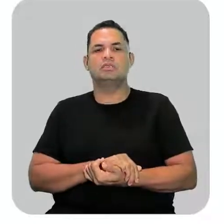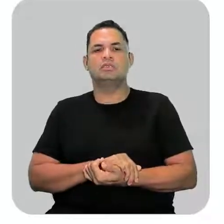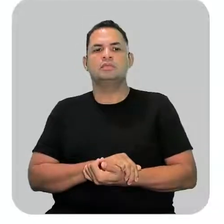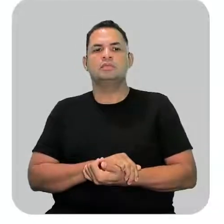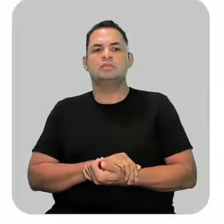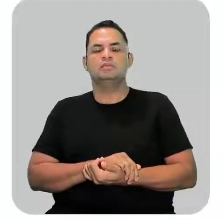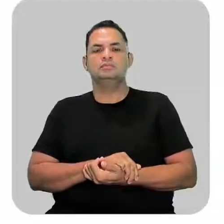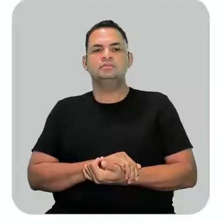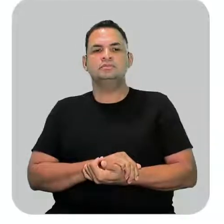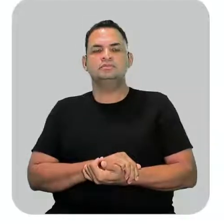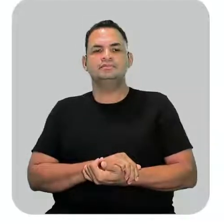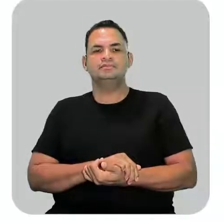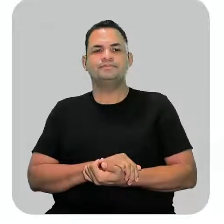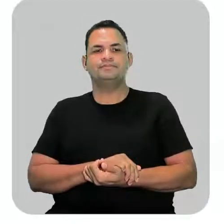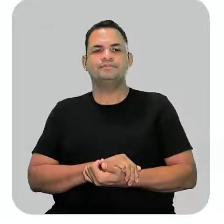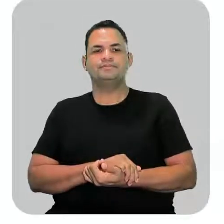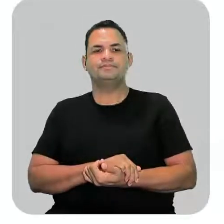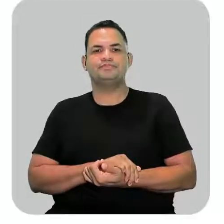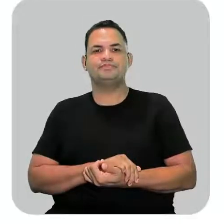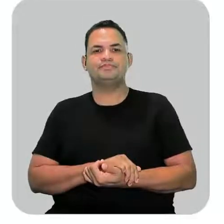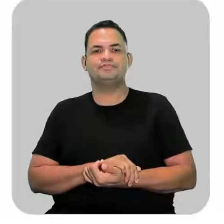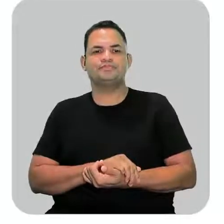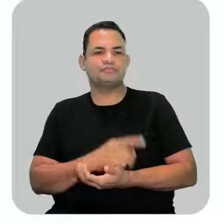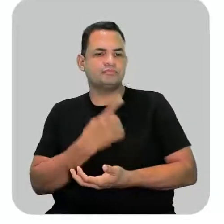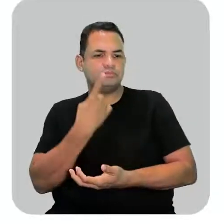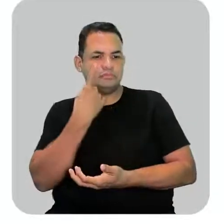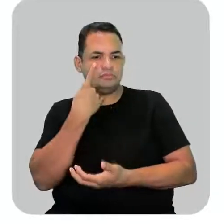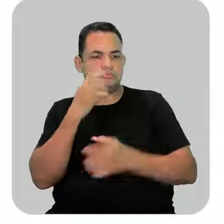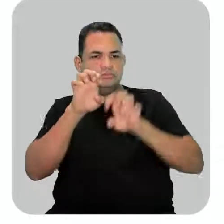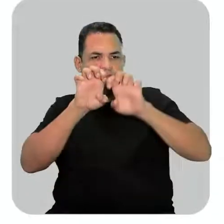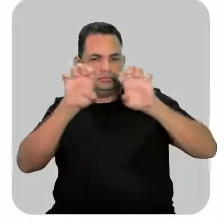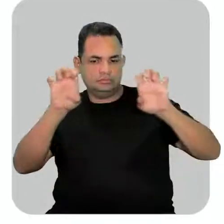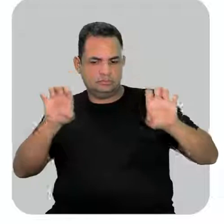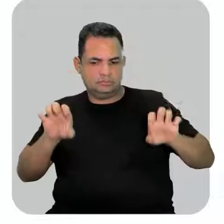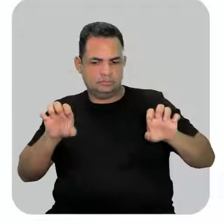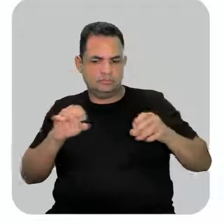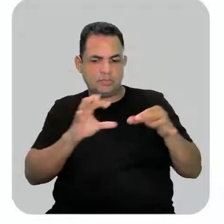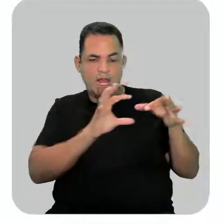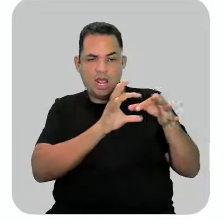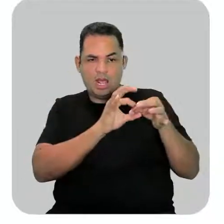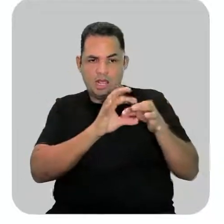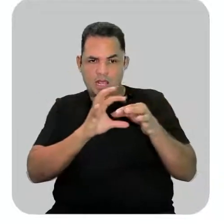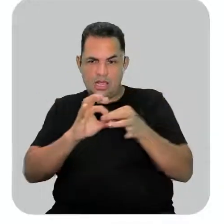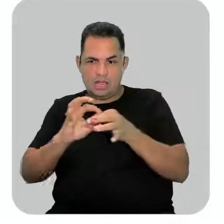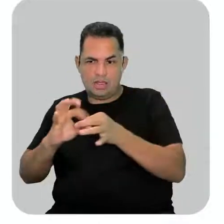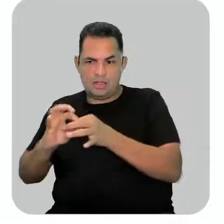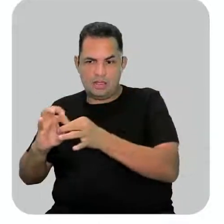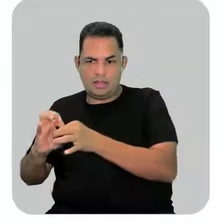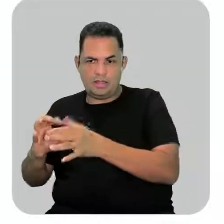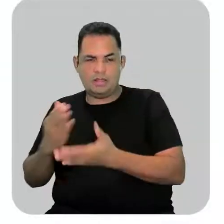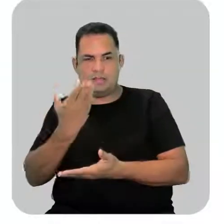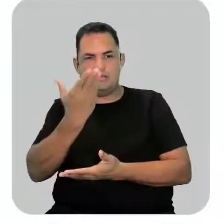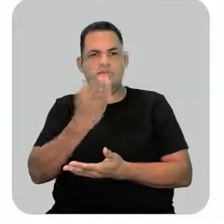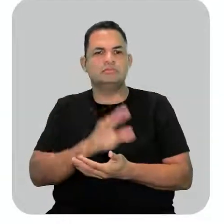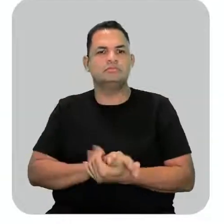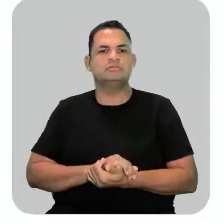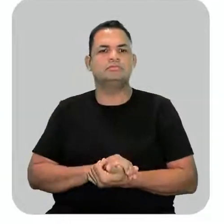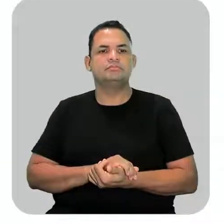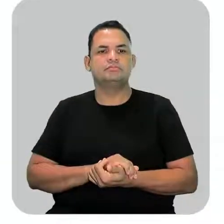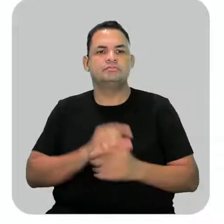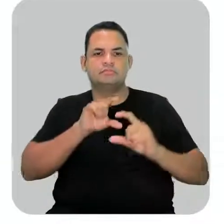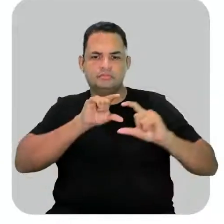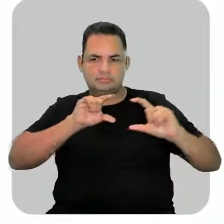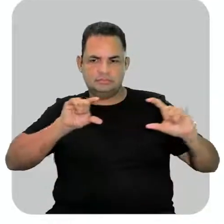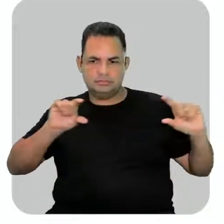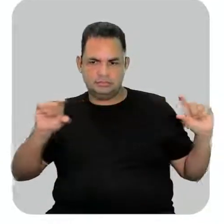Olha só. Vamos observar a estrutura da cadeia. A nossa cadeia está aqui, ó,